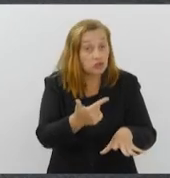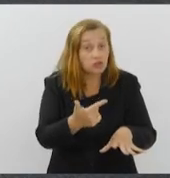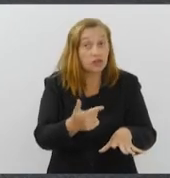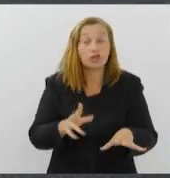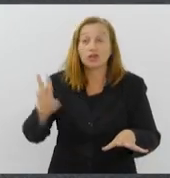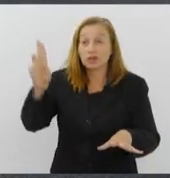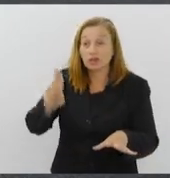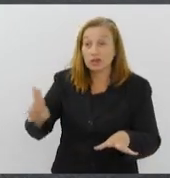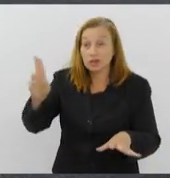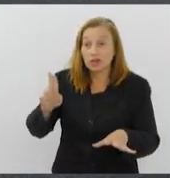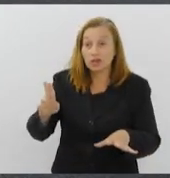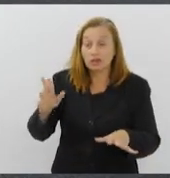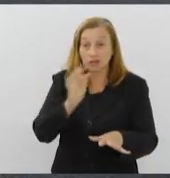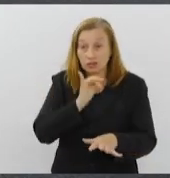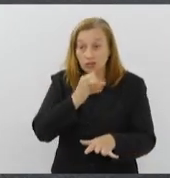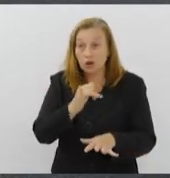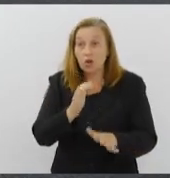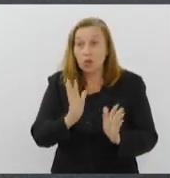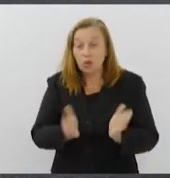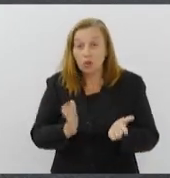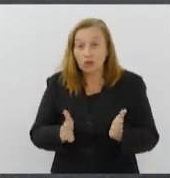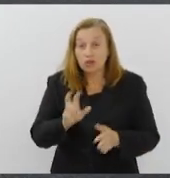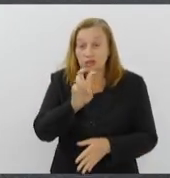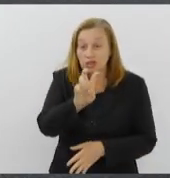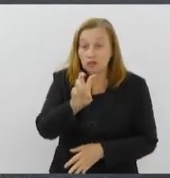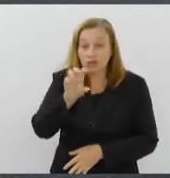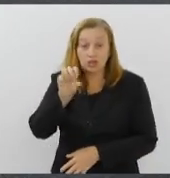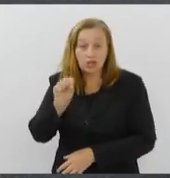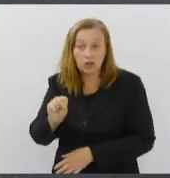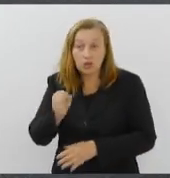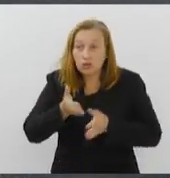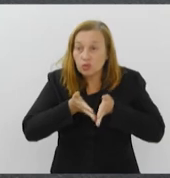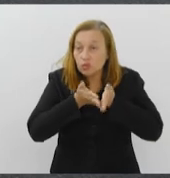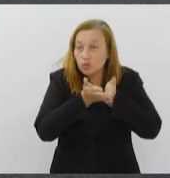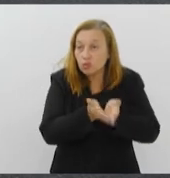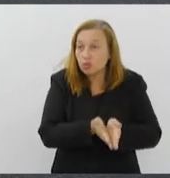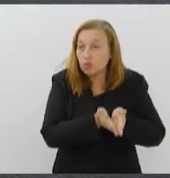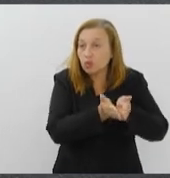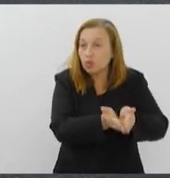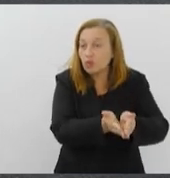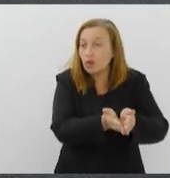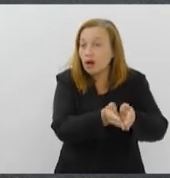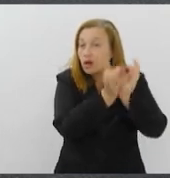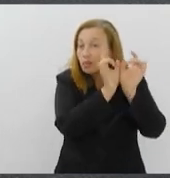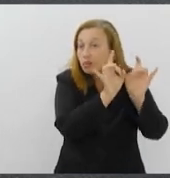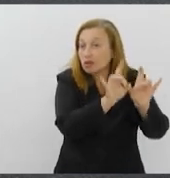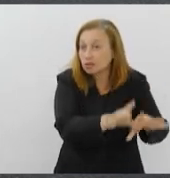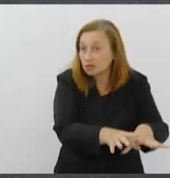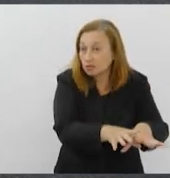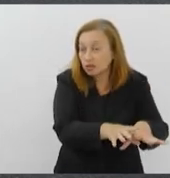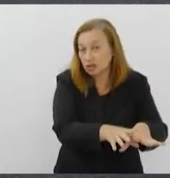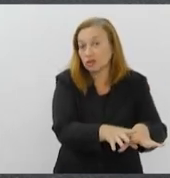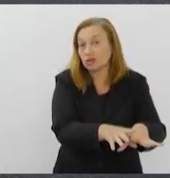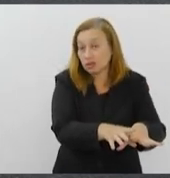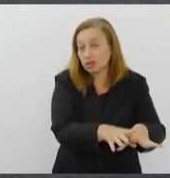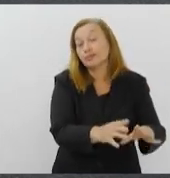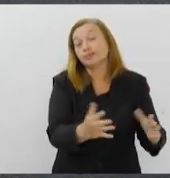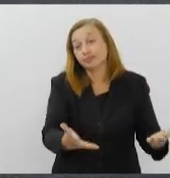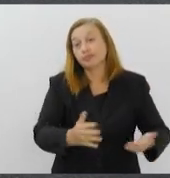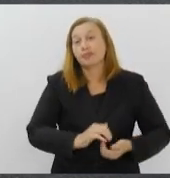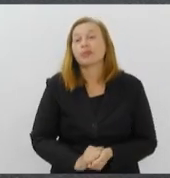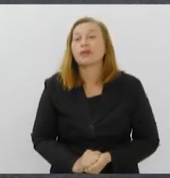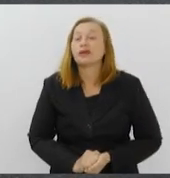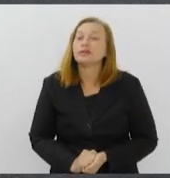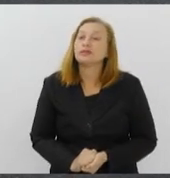Federal Fluminense, hoje são cerca de 58 embarcações abandonadas, com a sua capacidade ociosa,